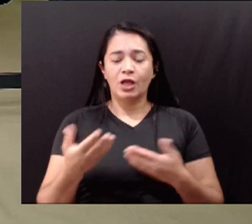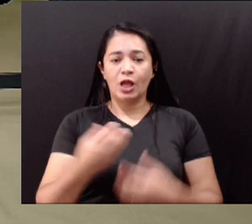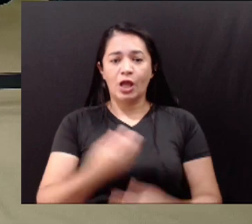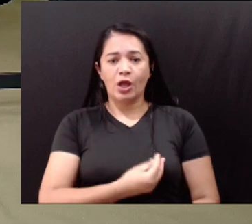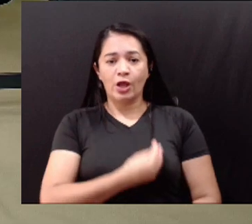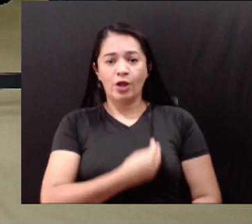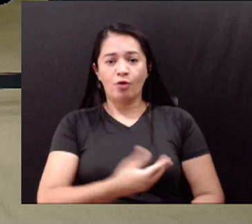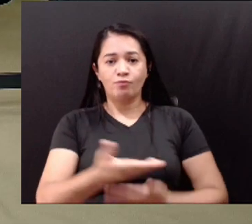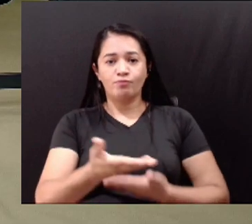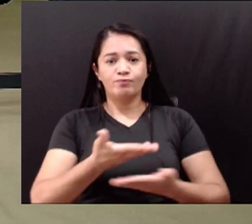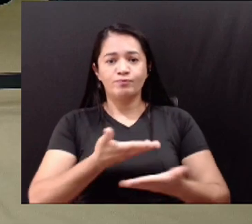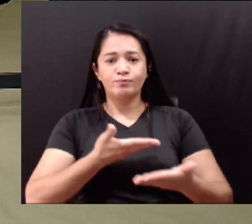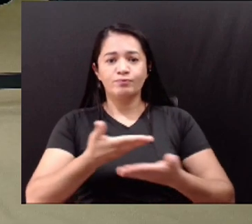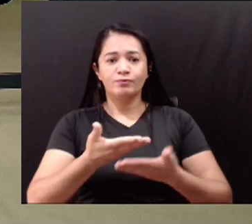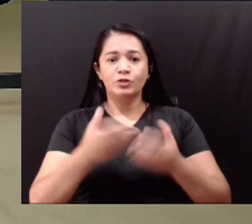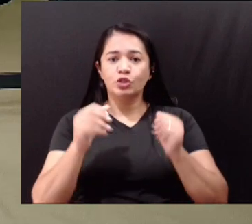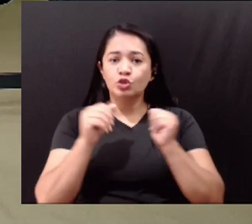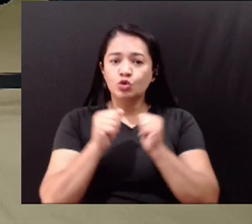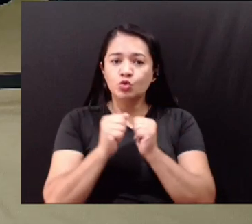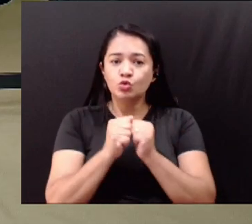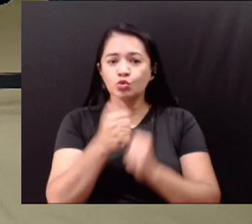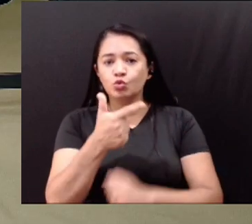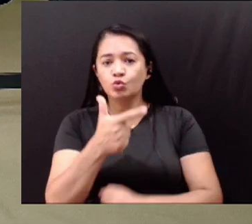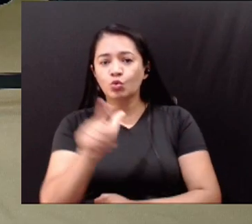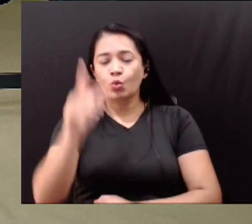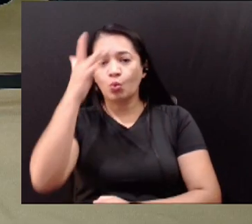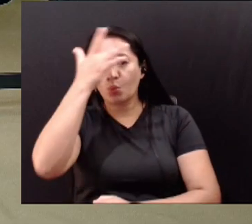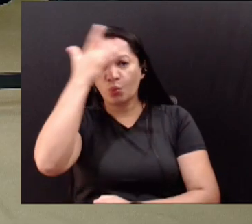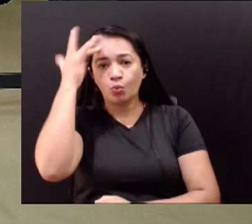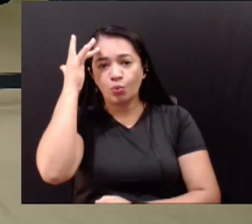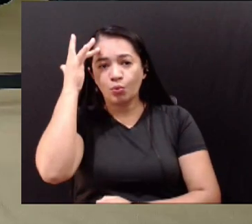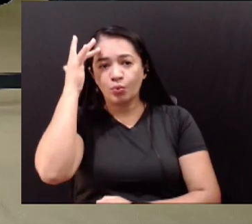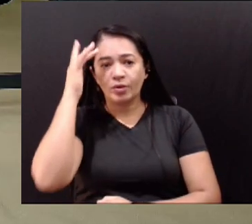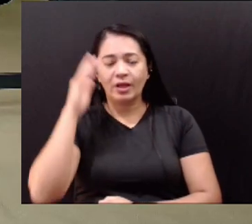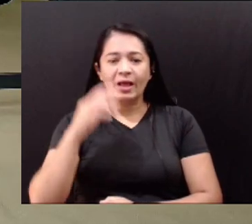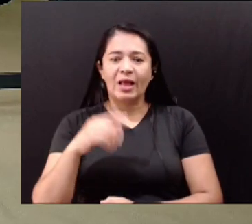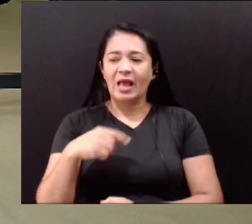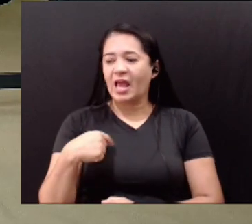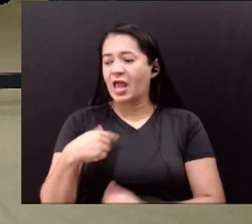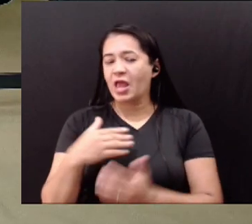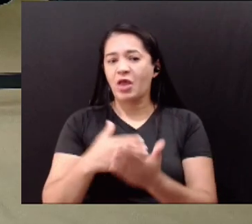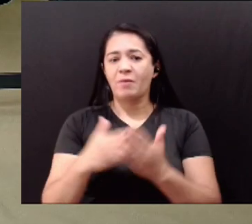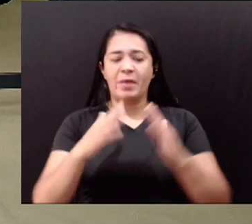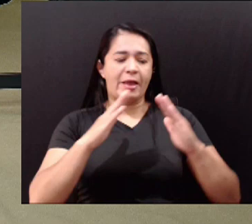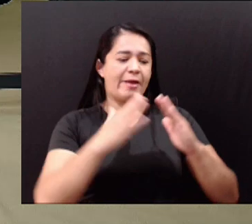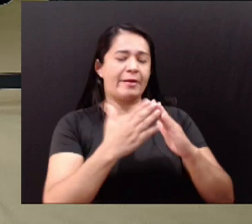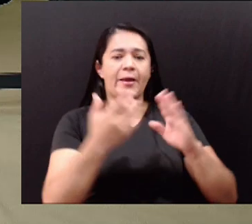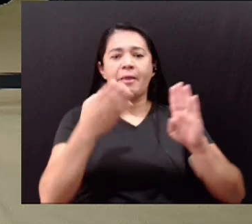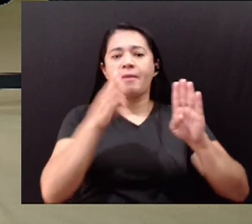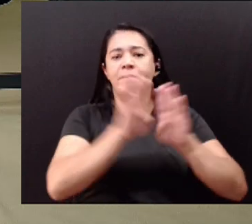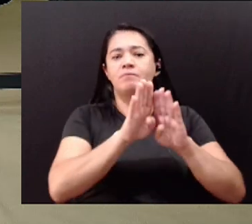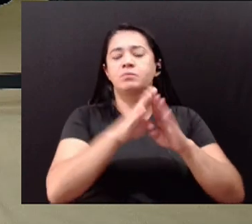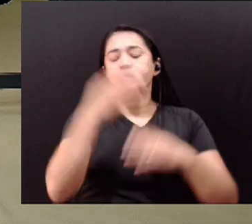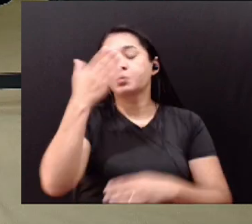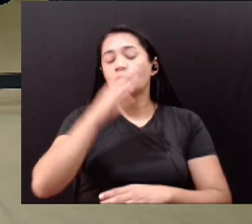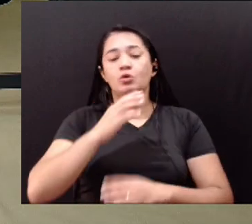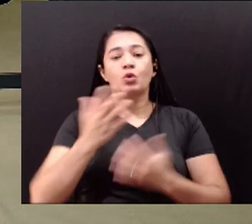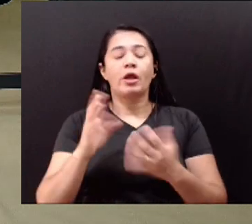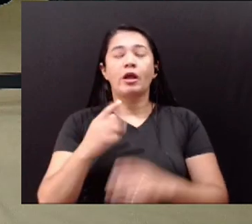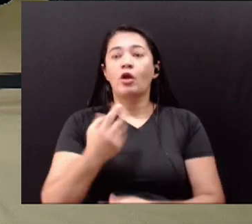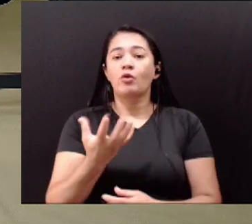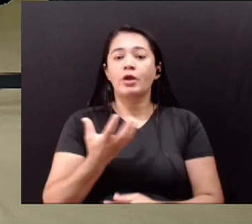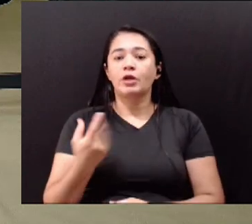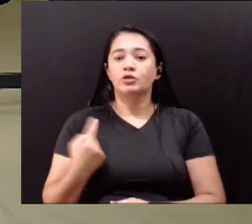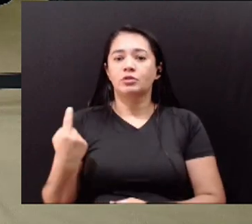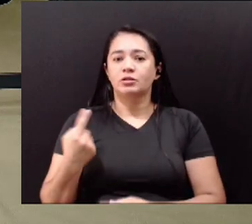viver entre pessoas, né? Não é aquele negócio, não, entrei em casa, fechei a porta, não vejo ninguém, não quero falar com ninguém e pronto. Não,